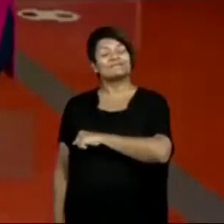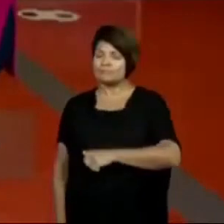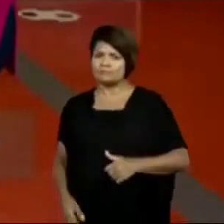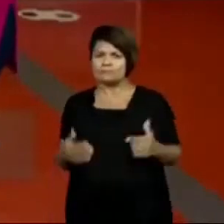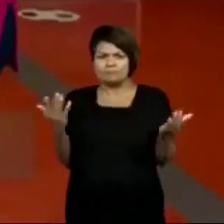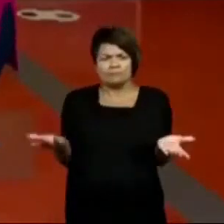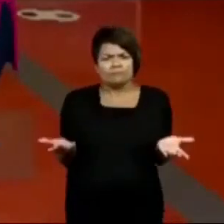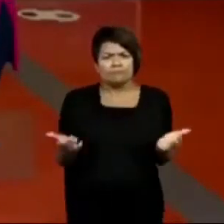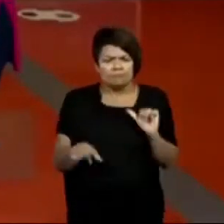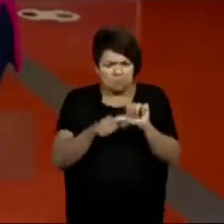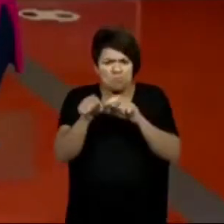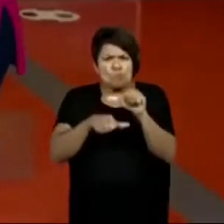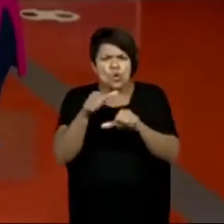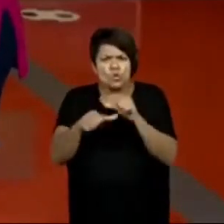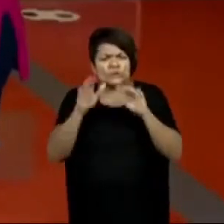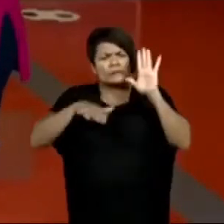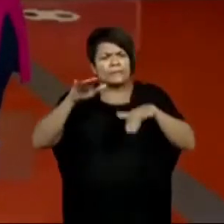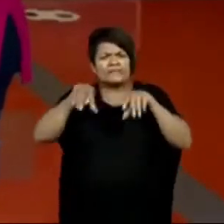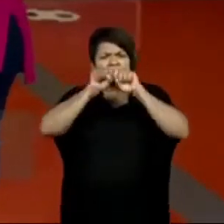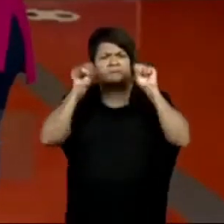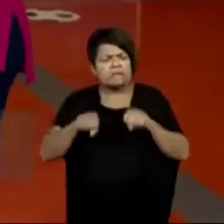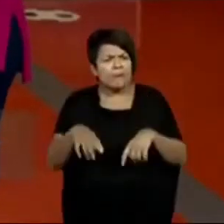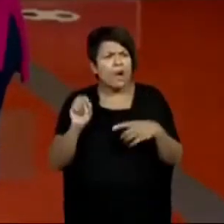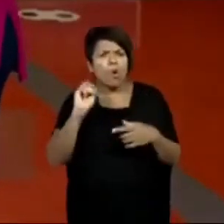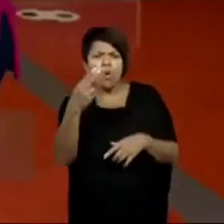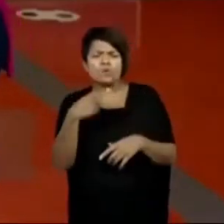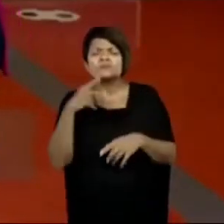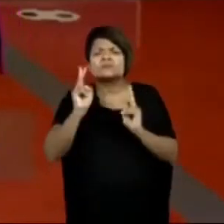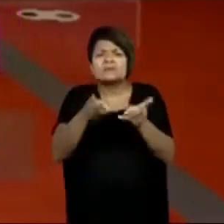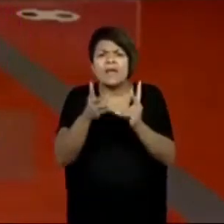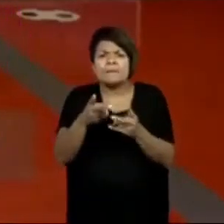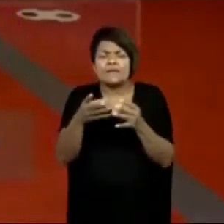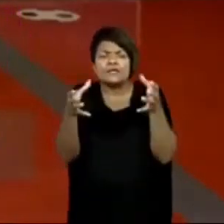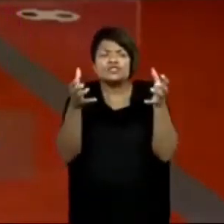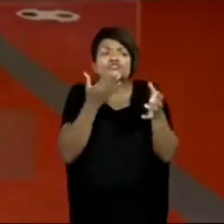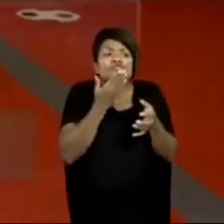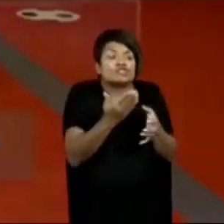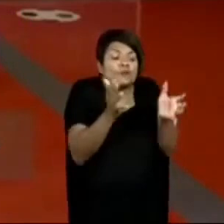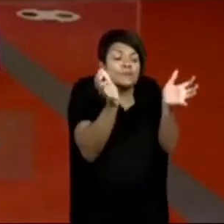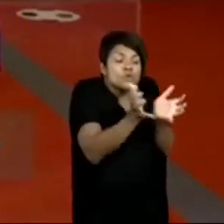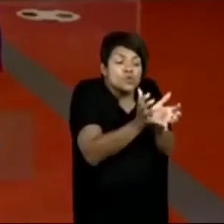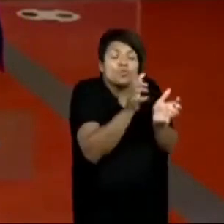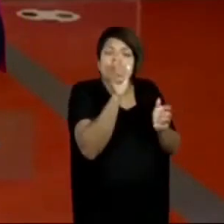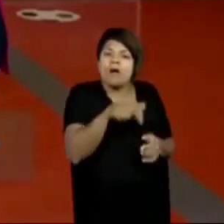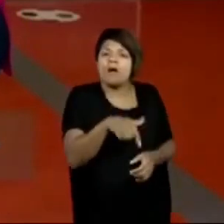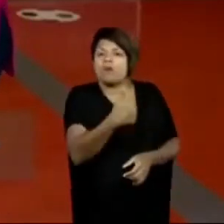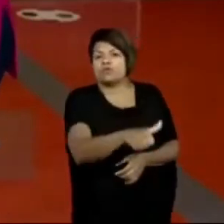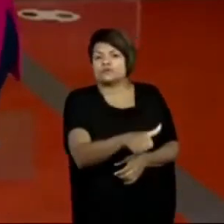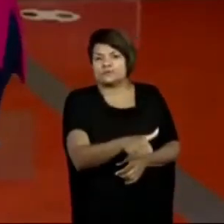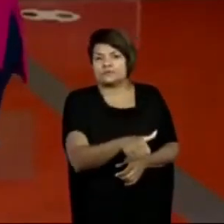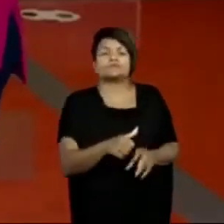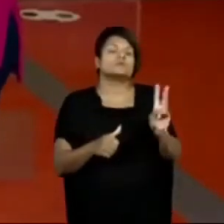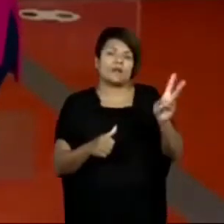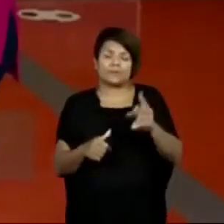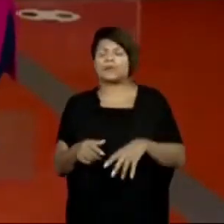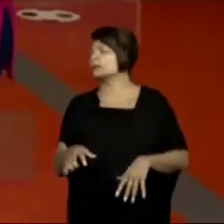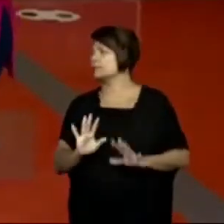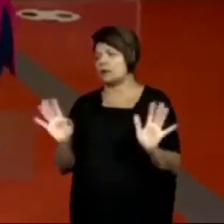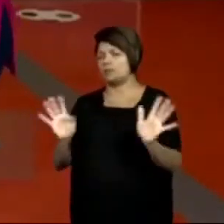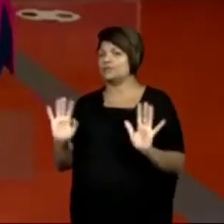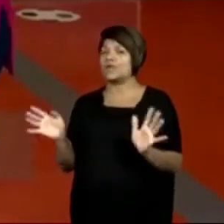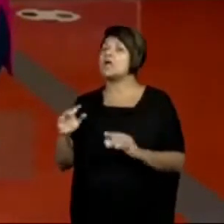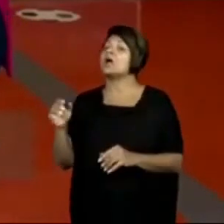isso muda de acordo com o sistema ou será que são sempre 11 jogadores? Sempre 11 jogadores. É claro que pode acontecer de algum jogador